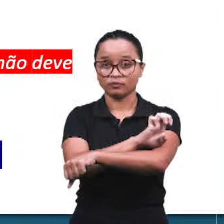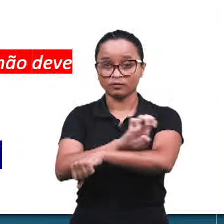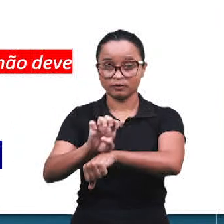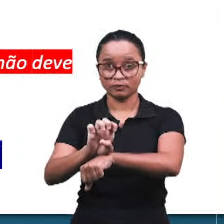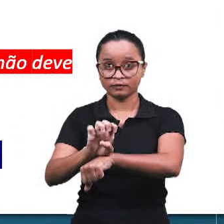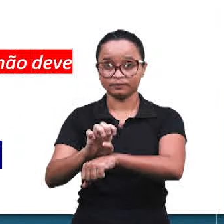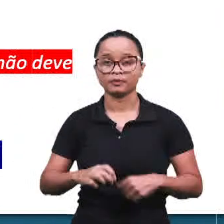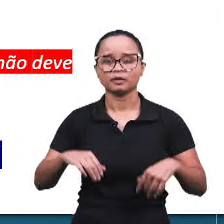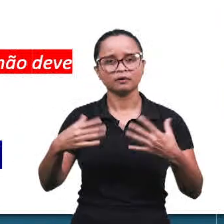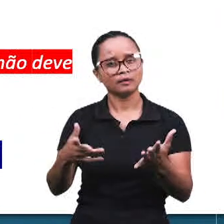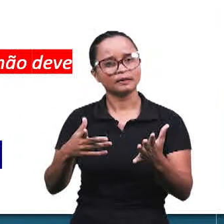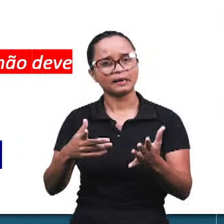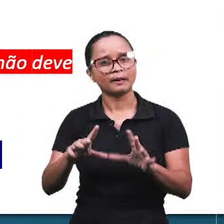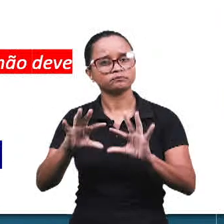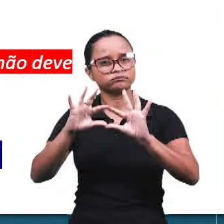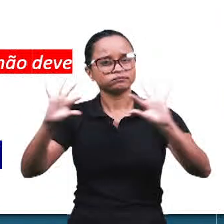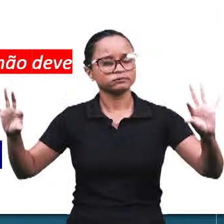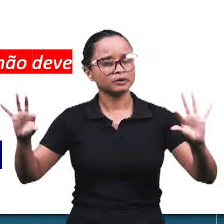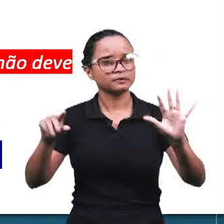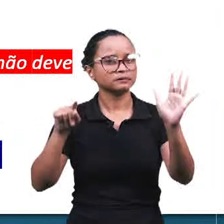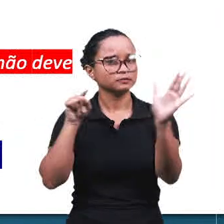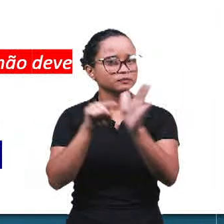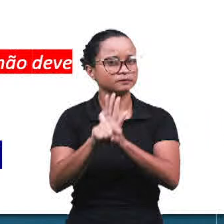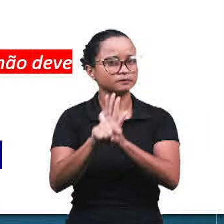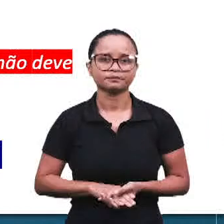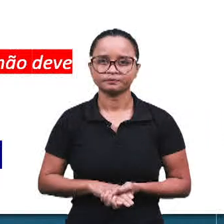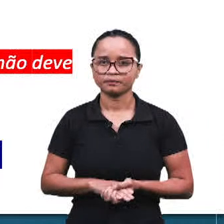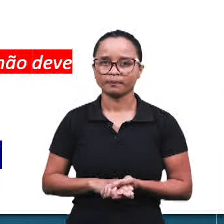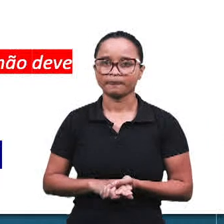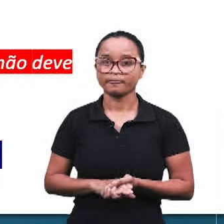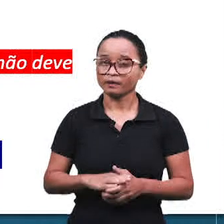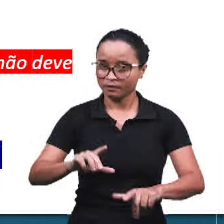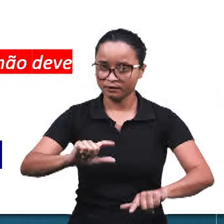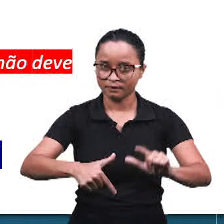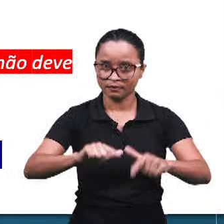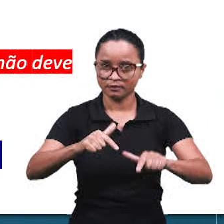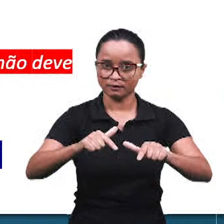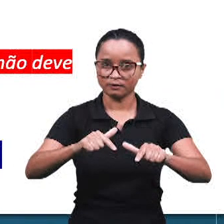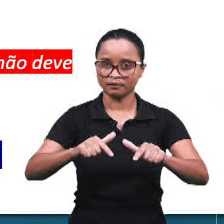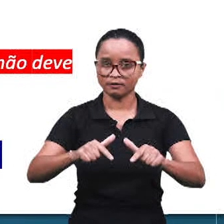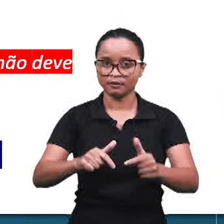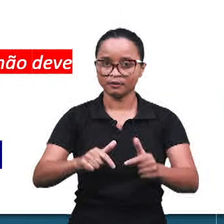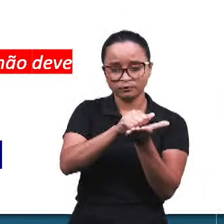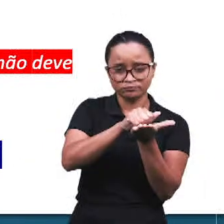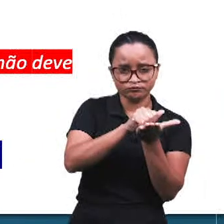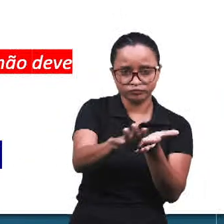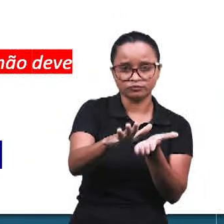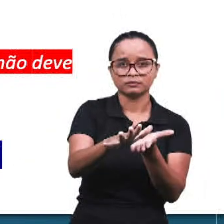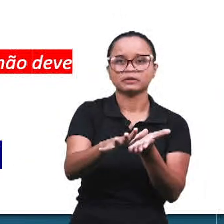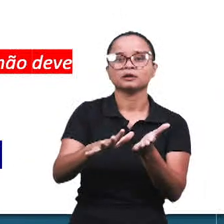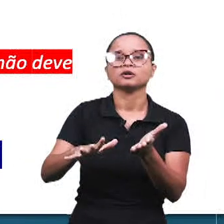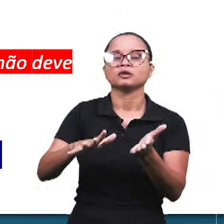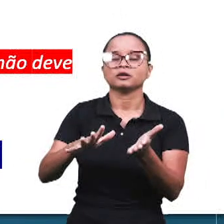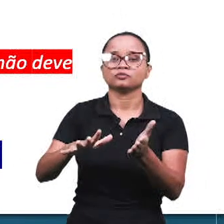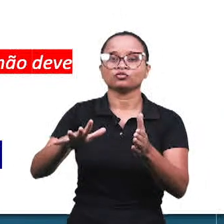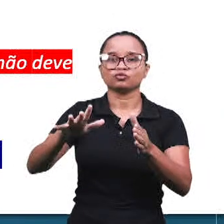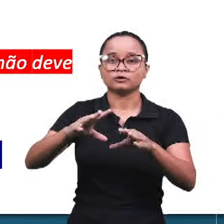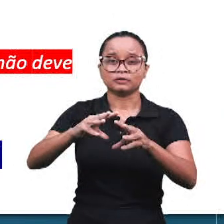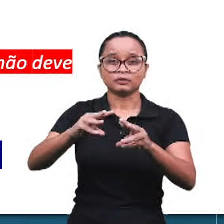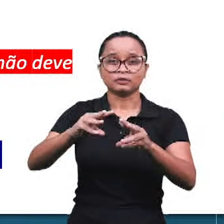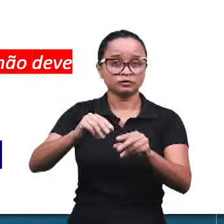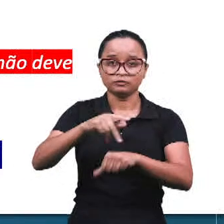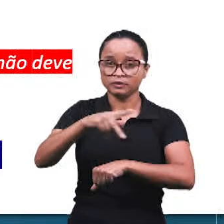escreveu sobre essa pergunta o seguinte, ela escreveu assim: Israel foi expulso de suas terras e seu povo